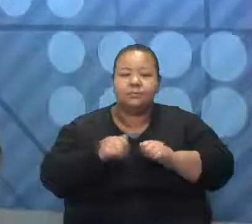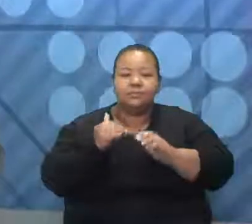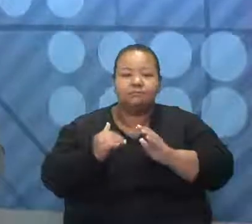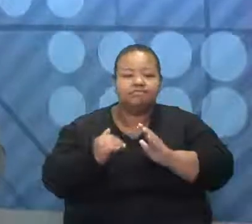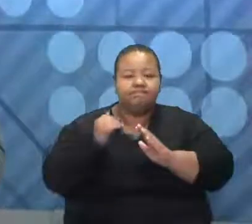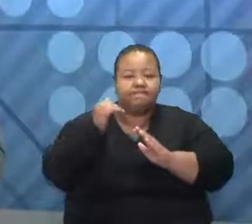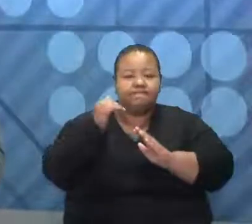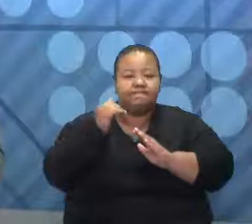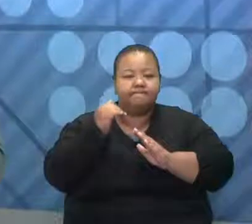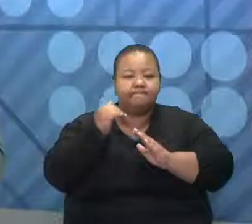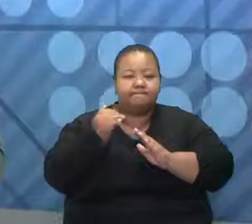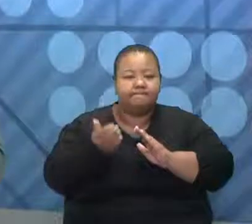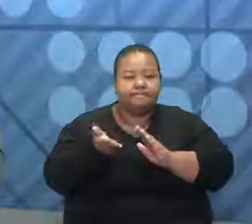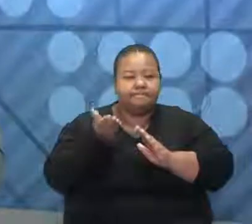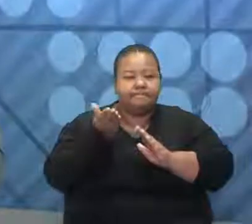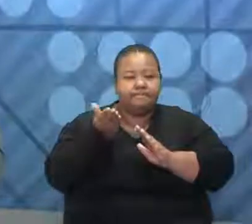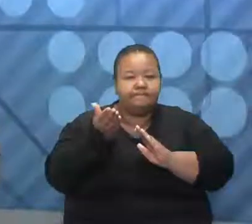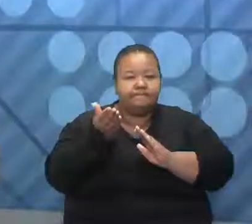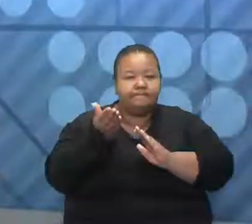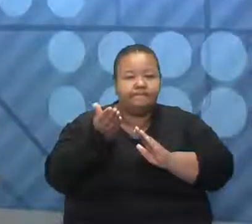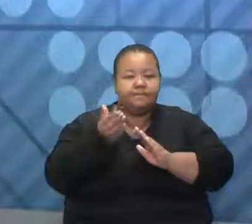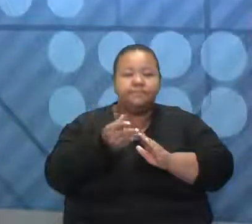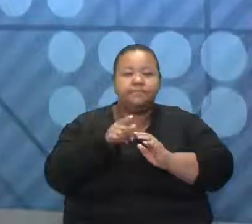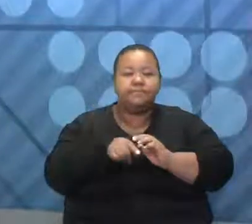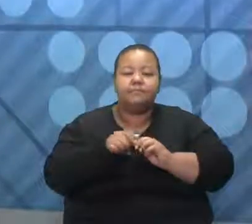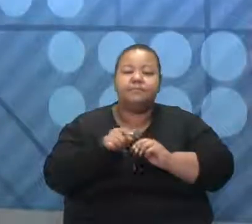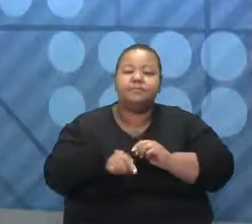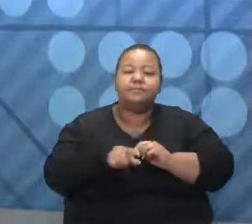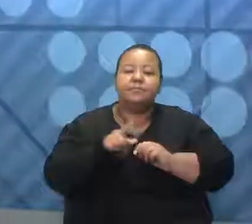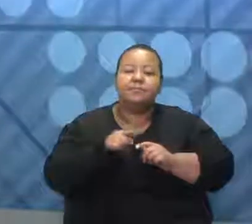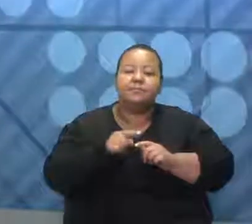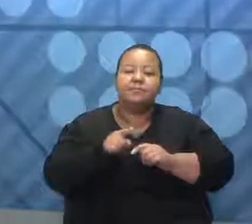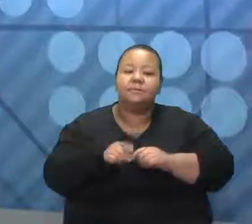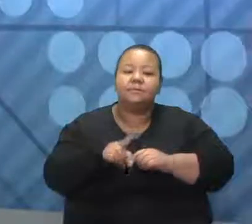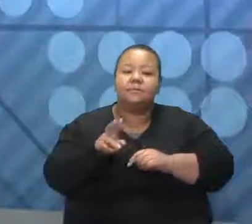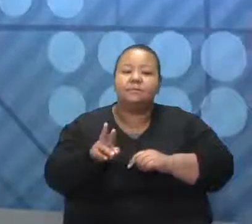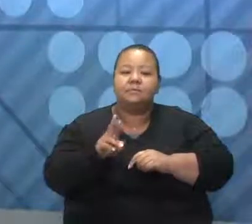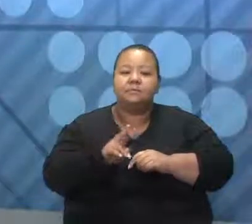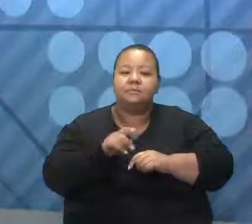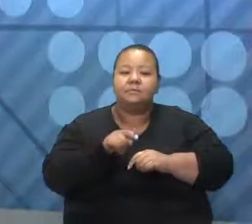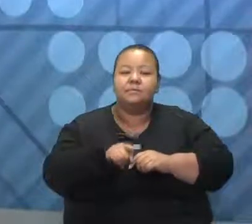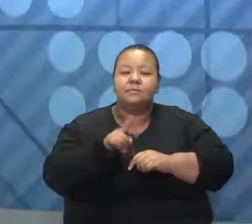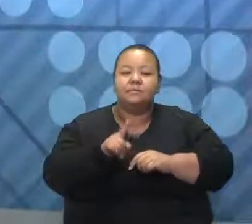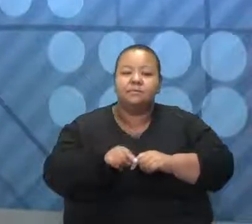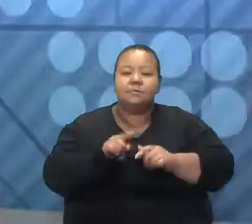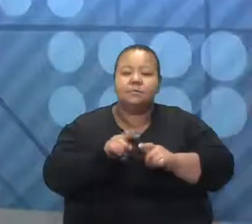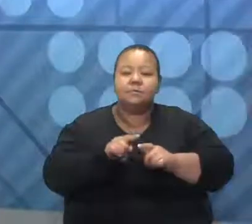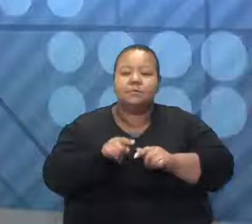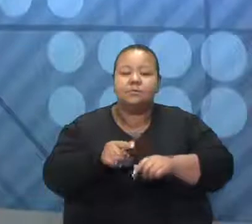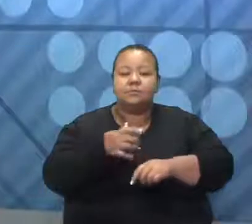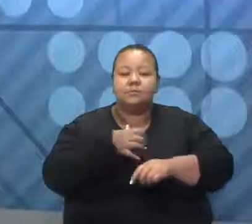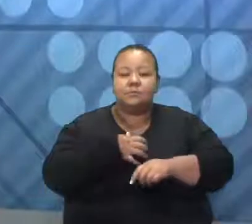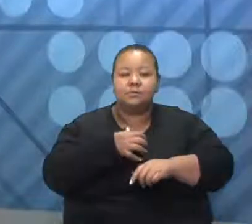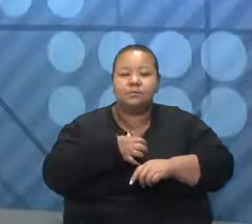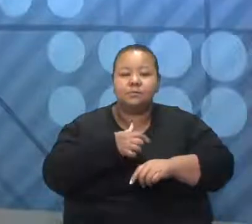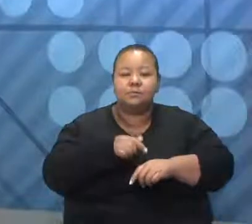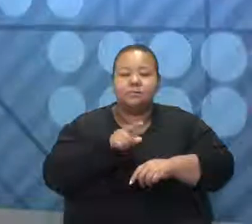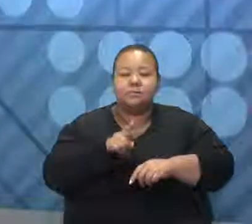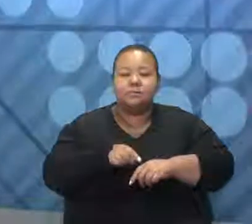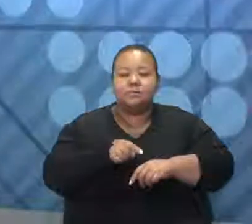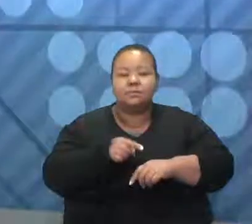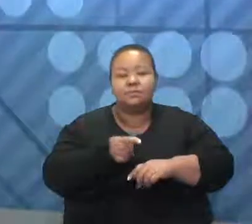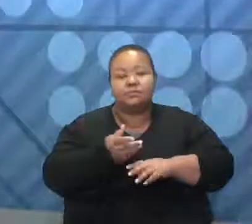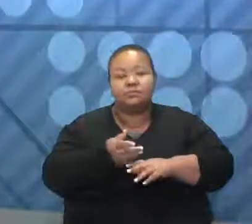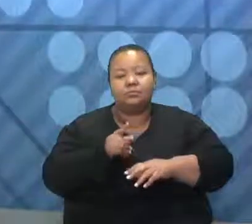para mim, por favor? Então, através do polo de desempenho, as respostas e tratativas em situações